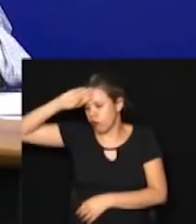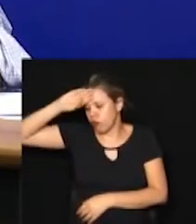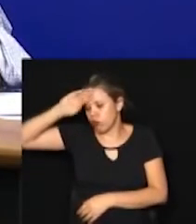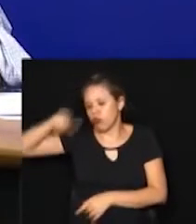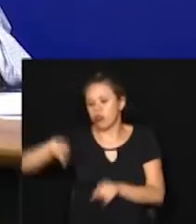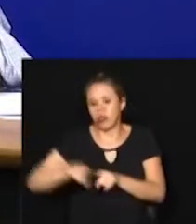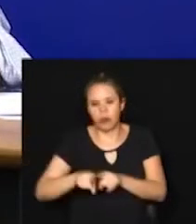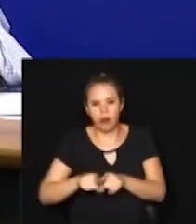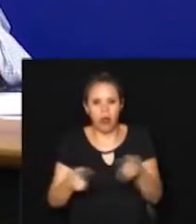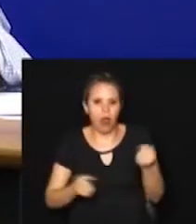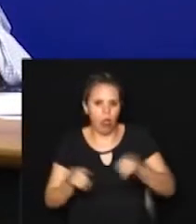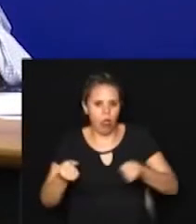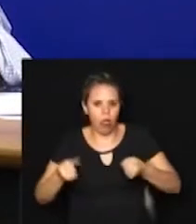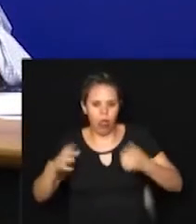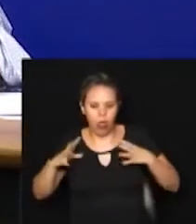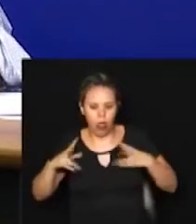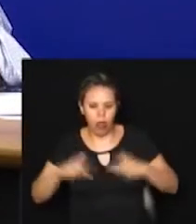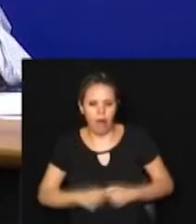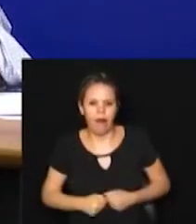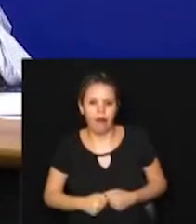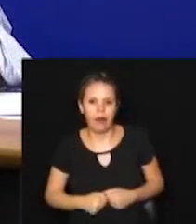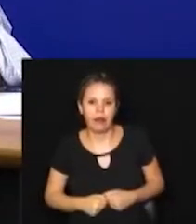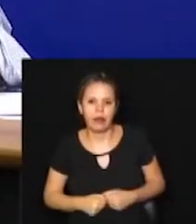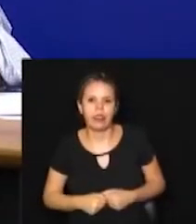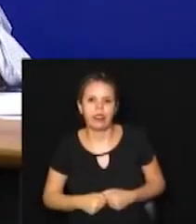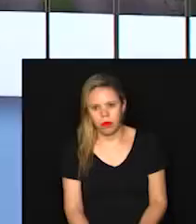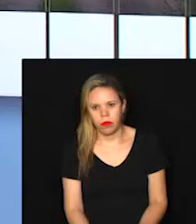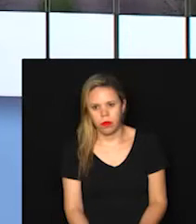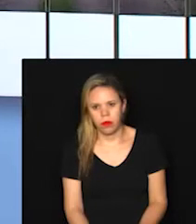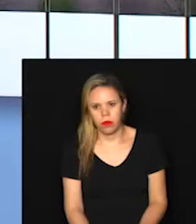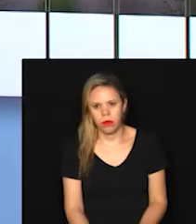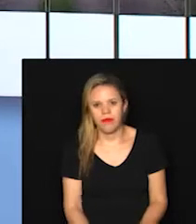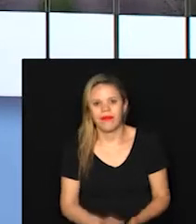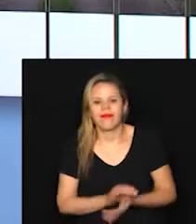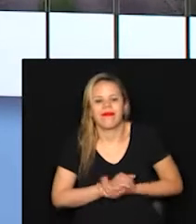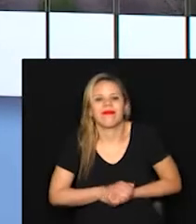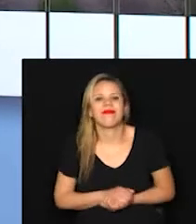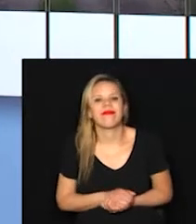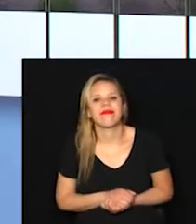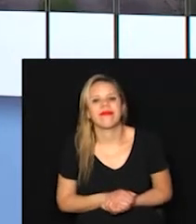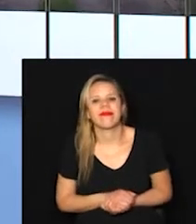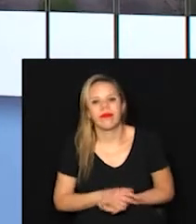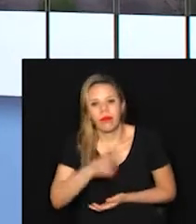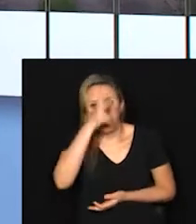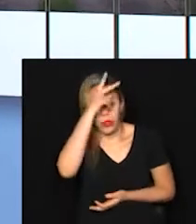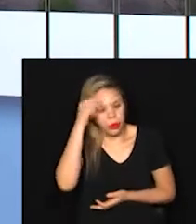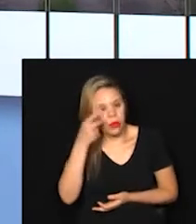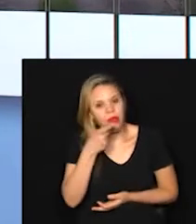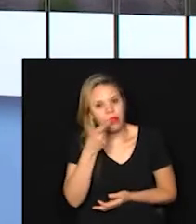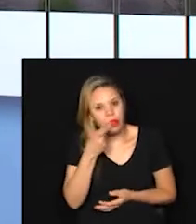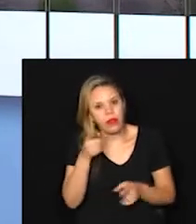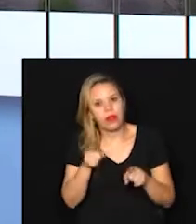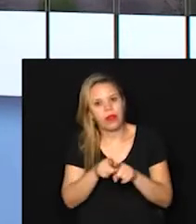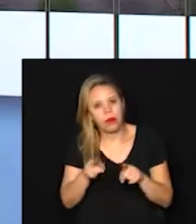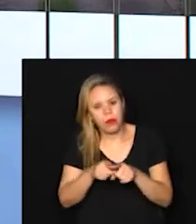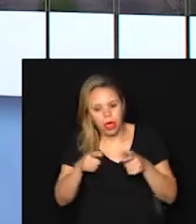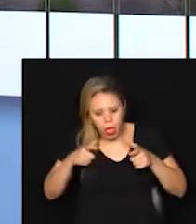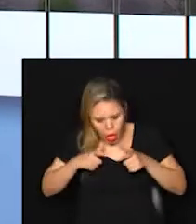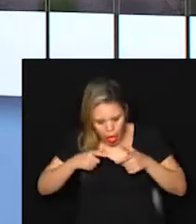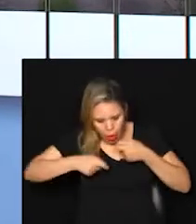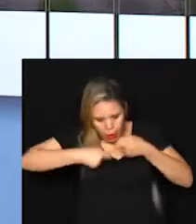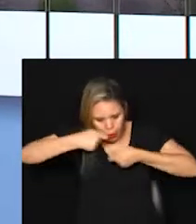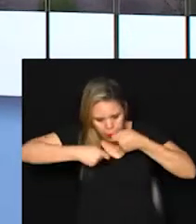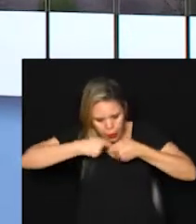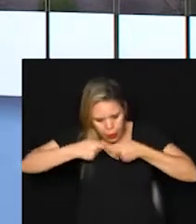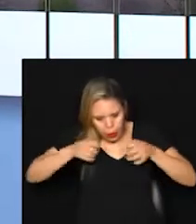os veículos serão higienizados a cada viagem. Olha, o prefeito falou aí a respeito do prato feito